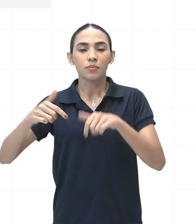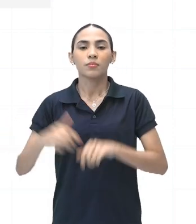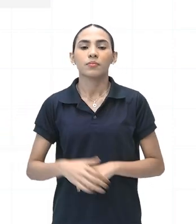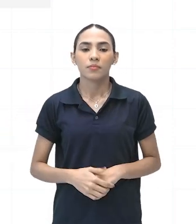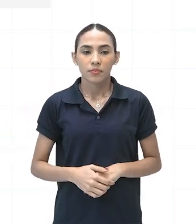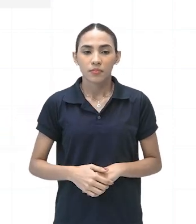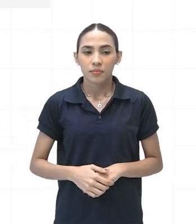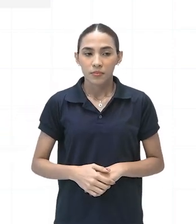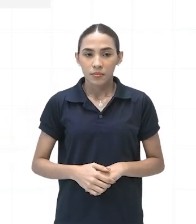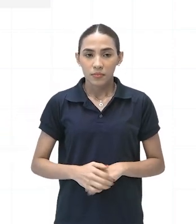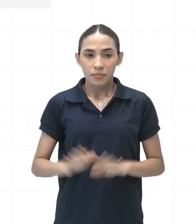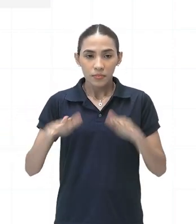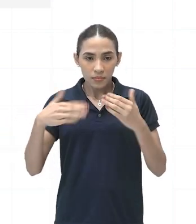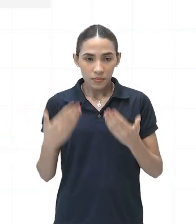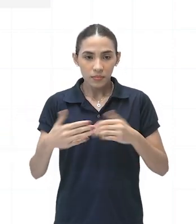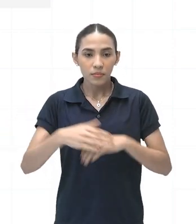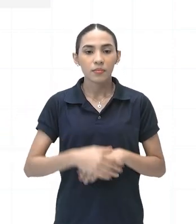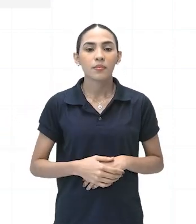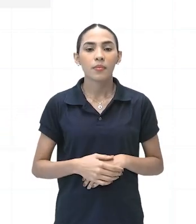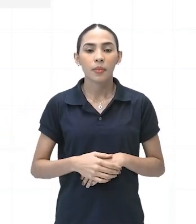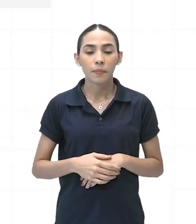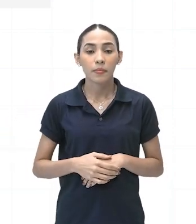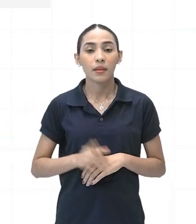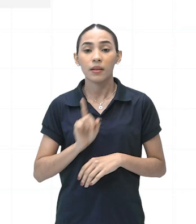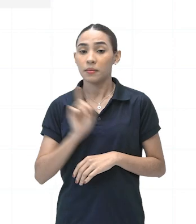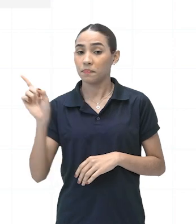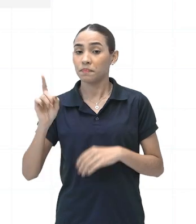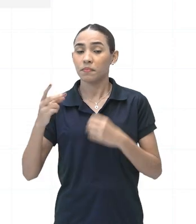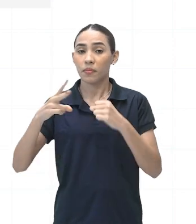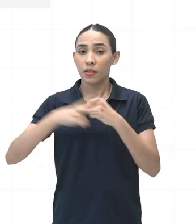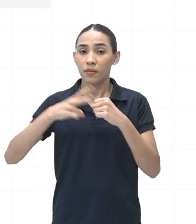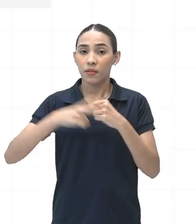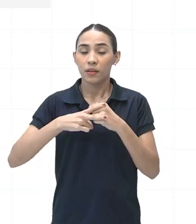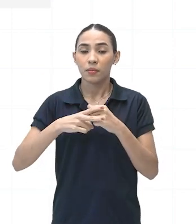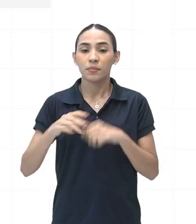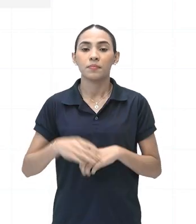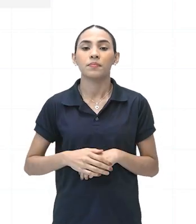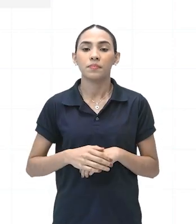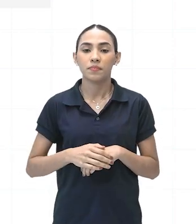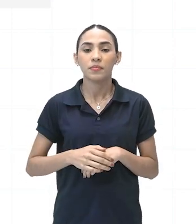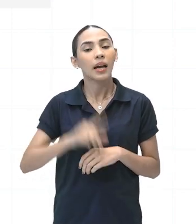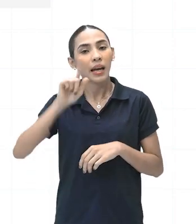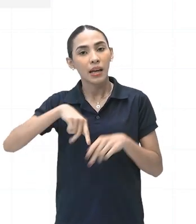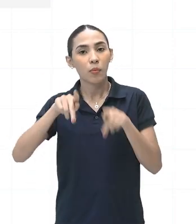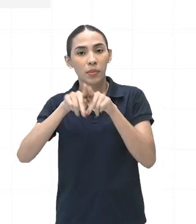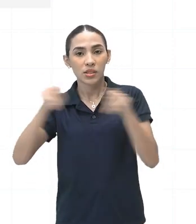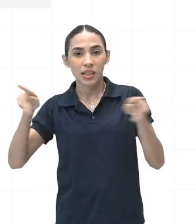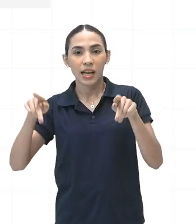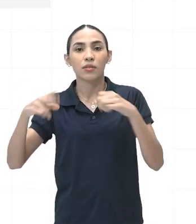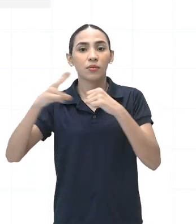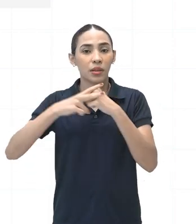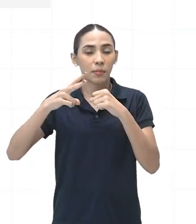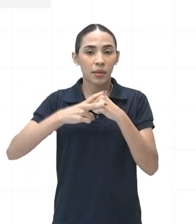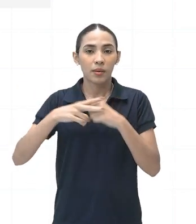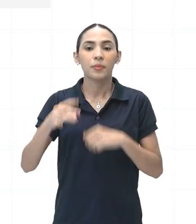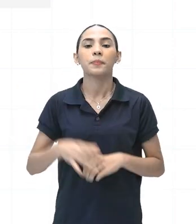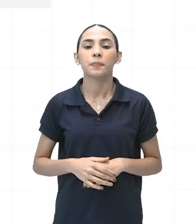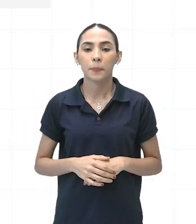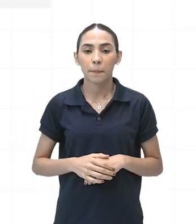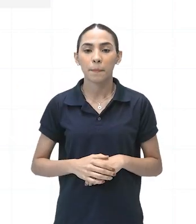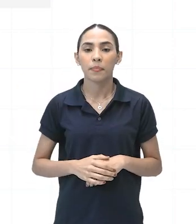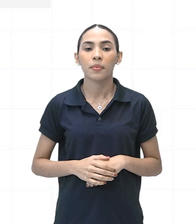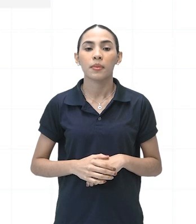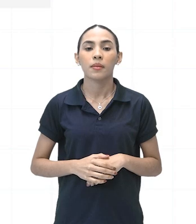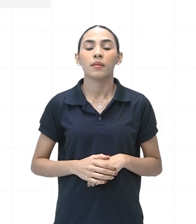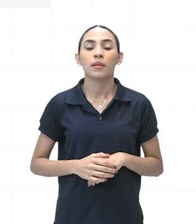movimento, tá? Então, este predicado é um predicado que eu vou chamar de predicado verbal.